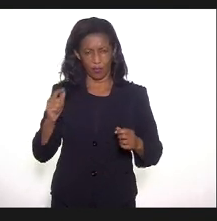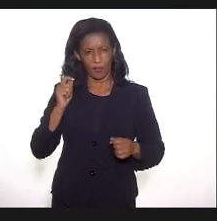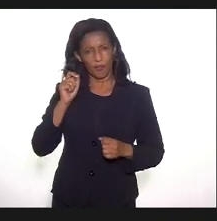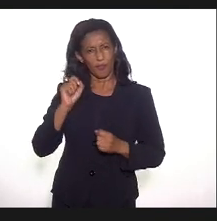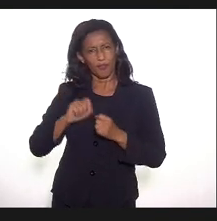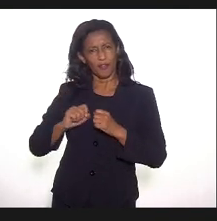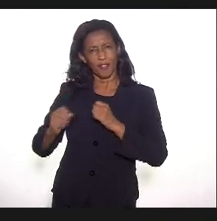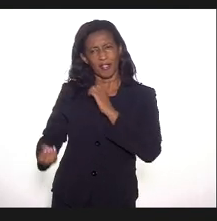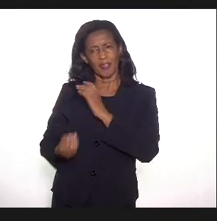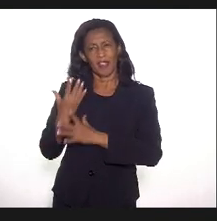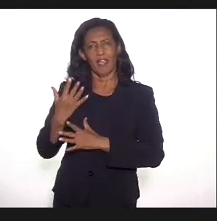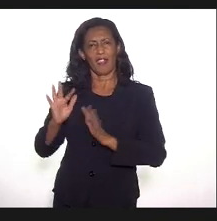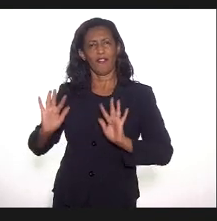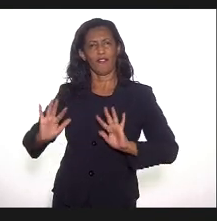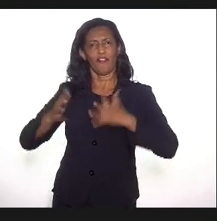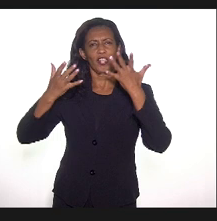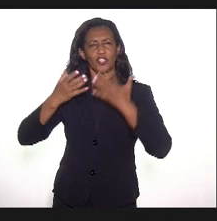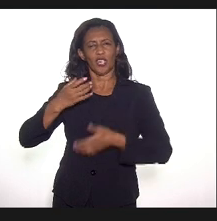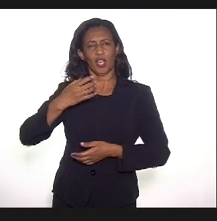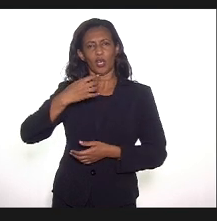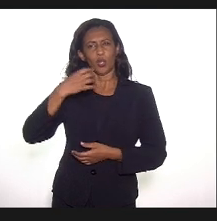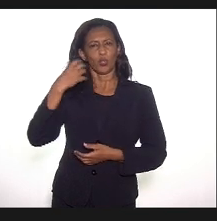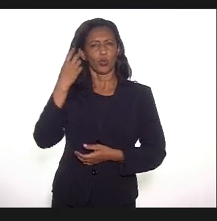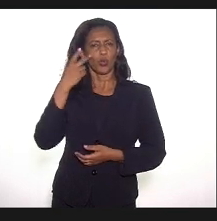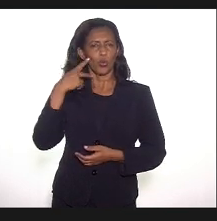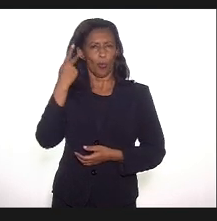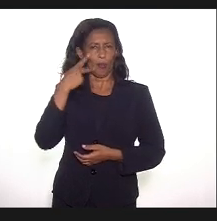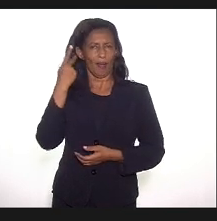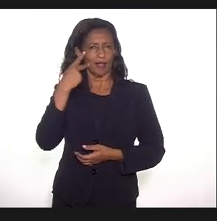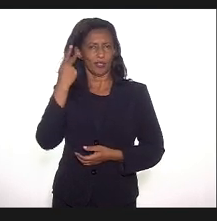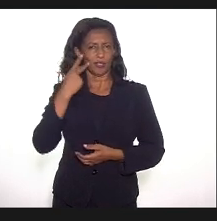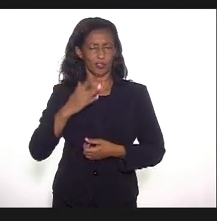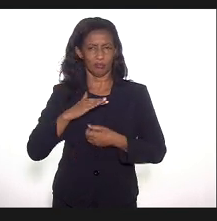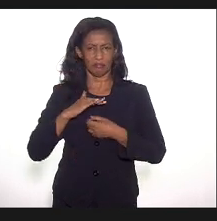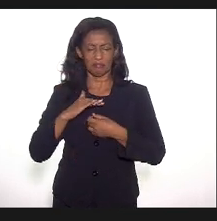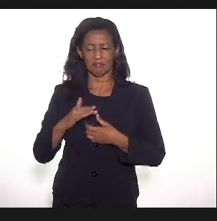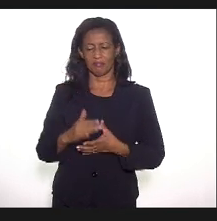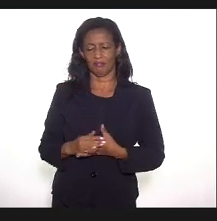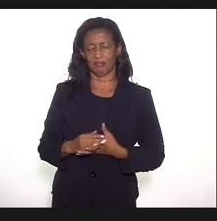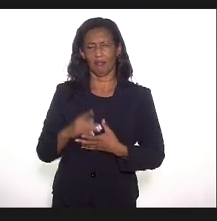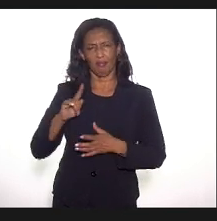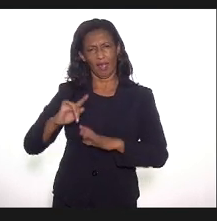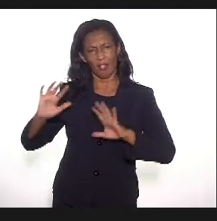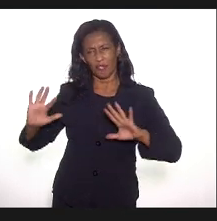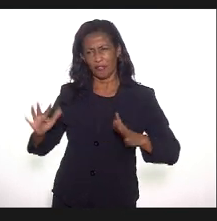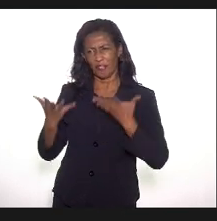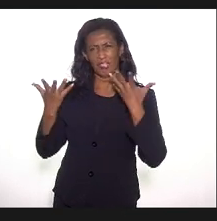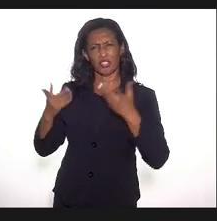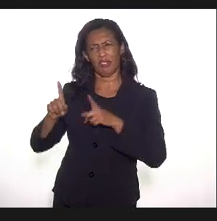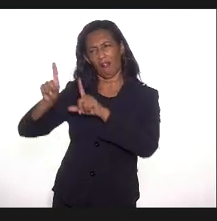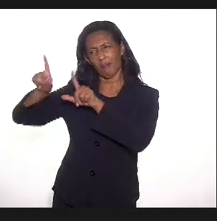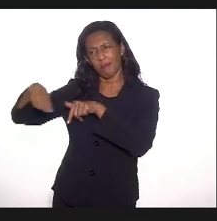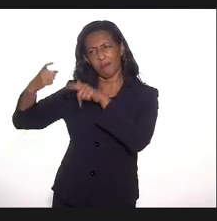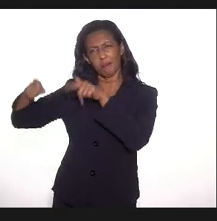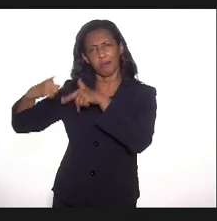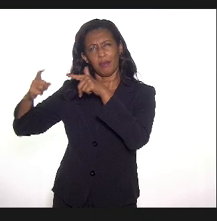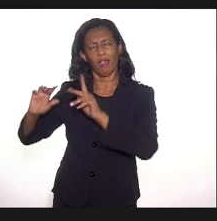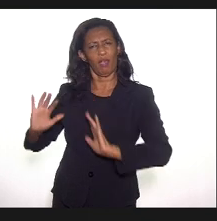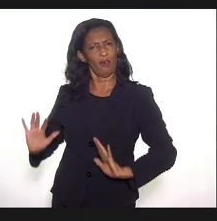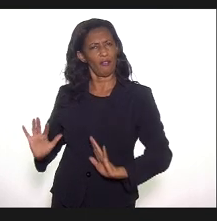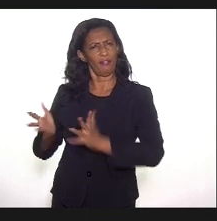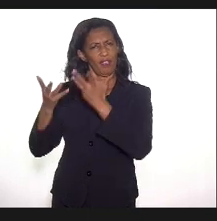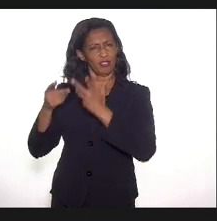Tomate. Ela se tornou um dos maiores eventos do interior desse estado, uma